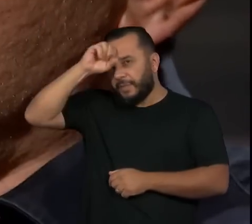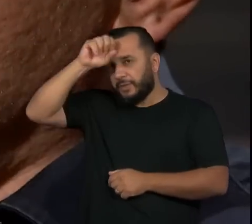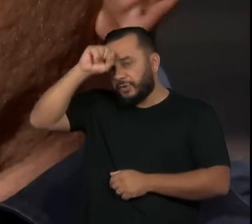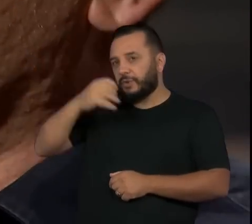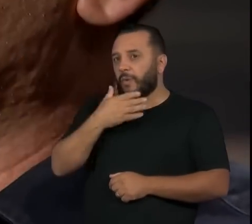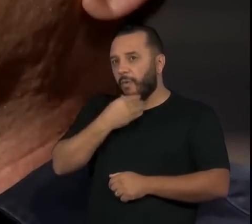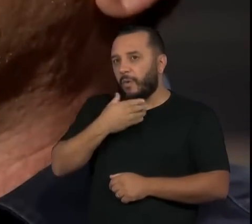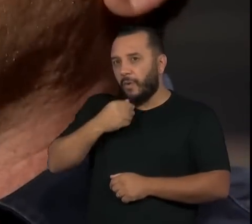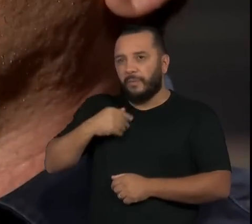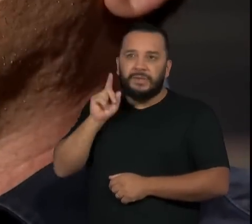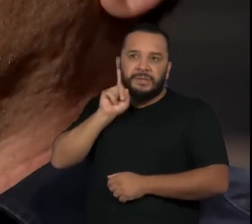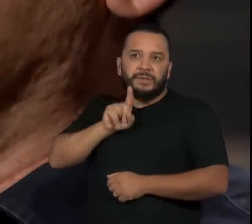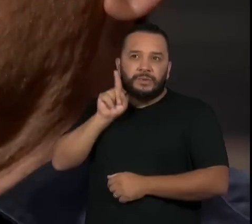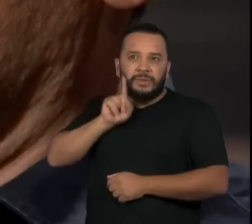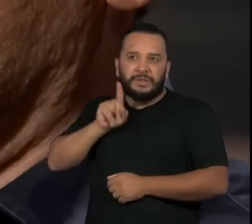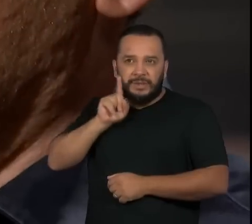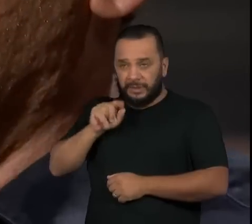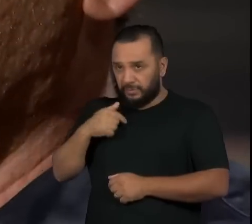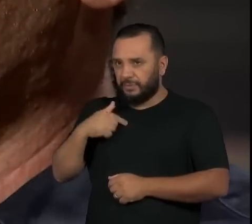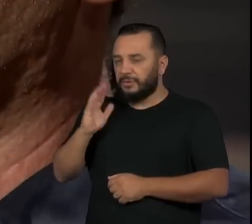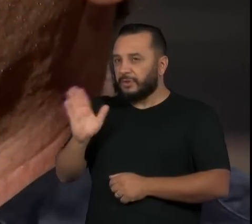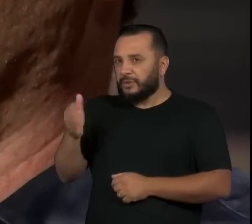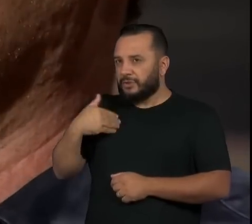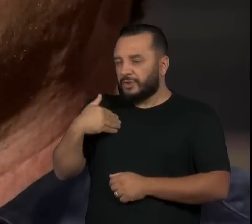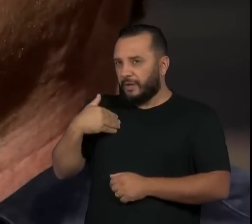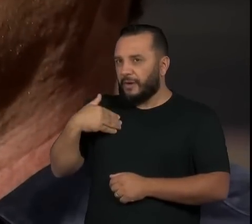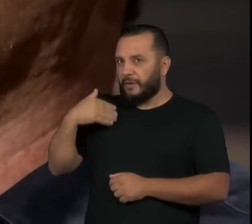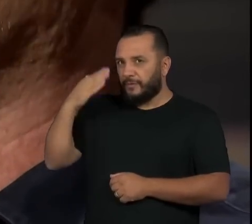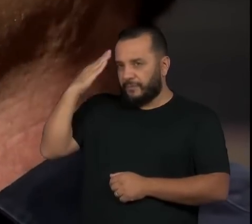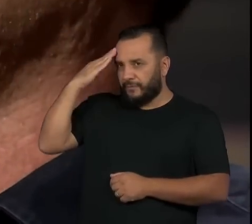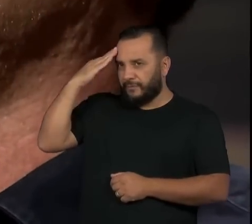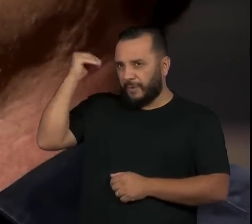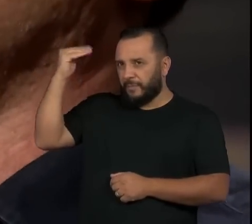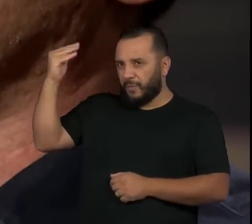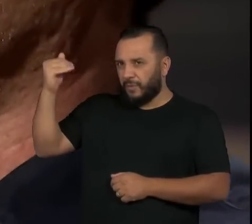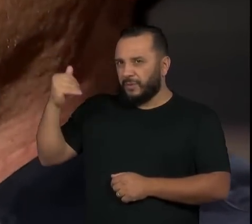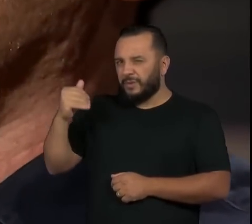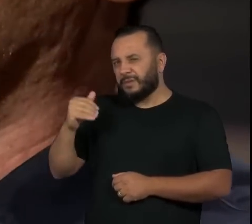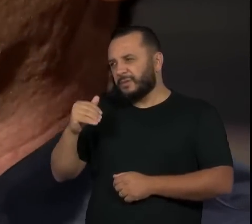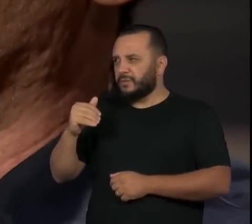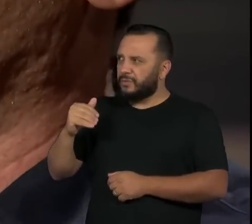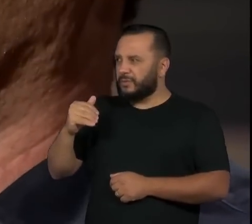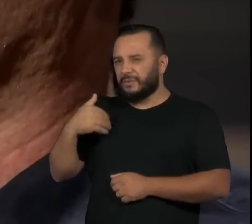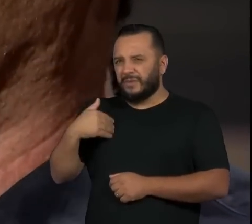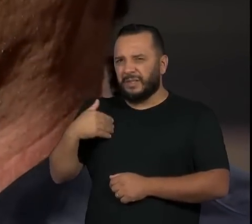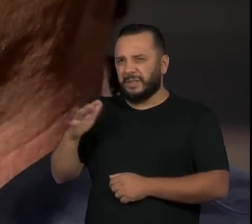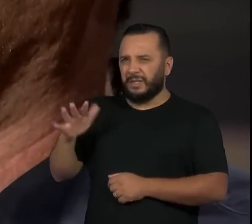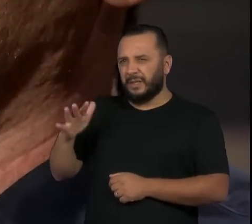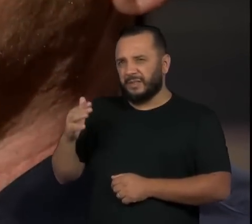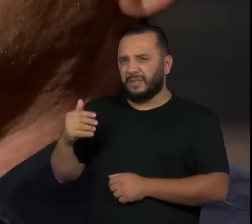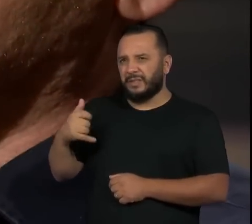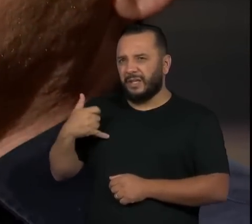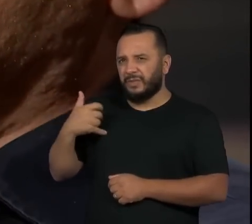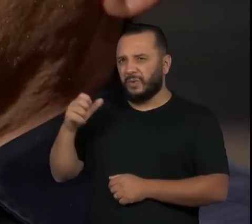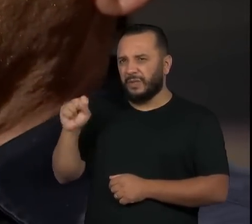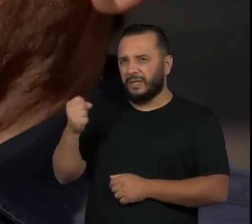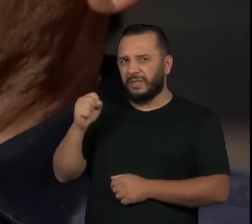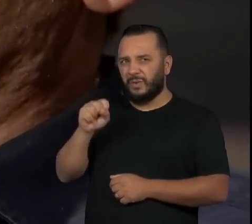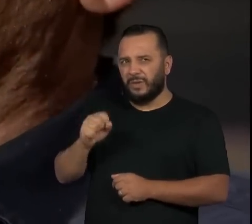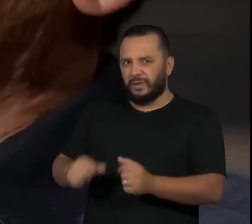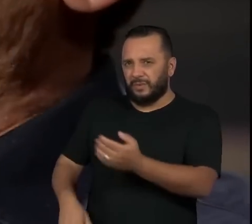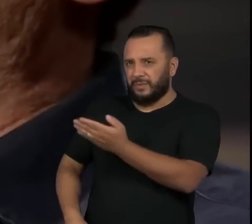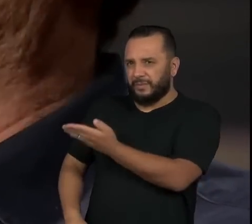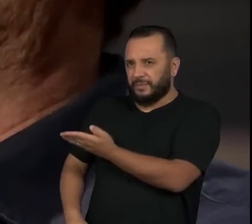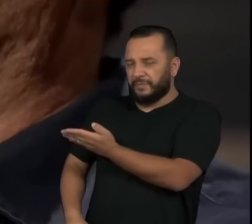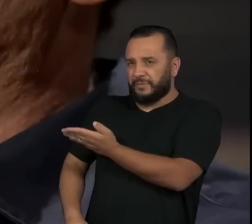é conhecido, né, ainda vivo, de 35, então faz 88 anos agora em maio,